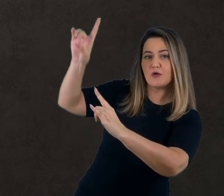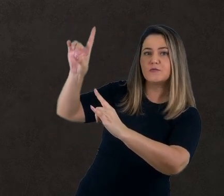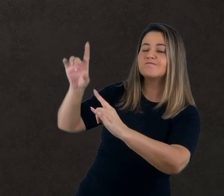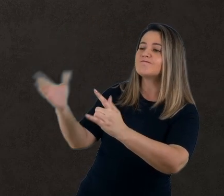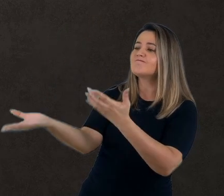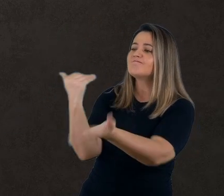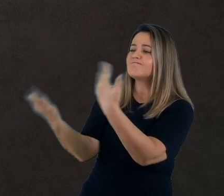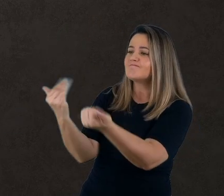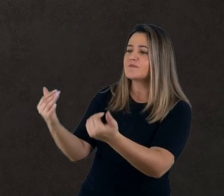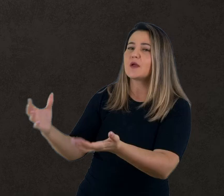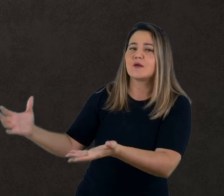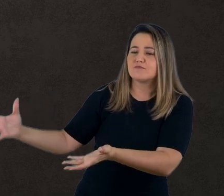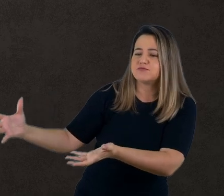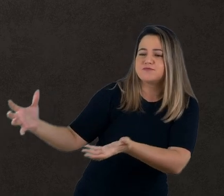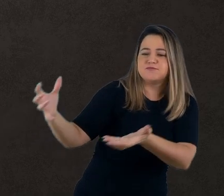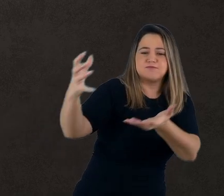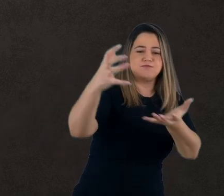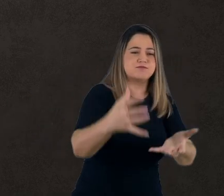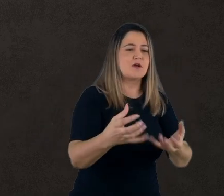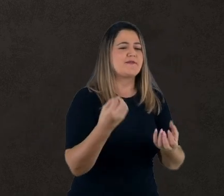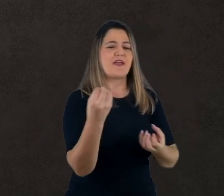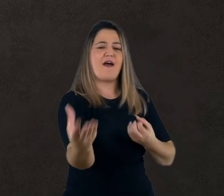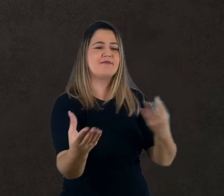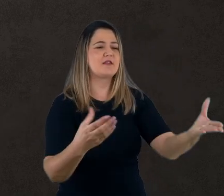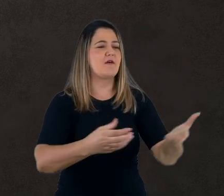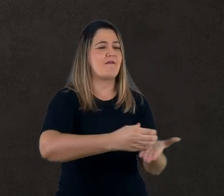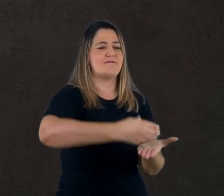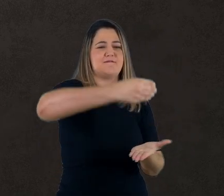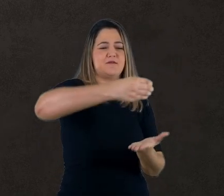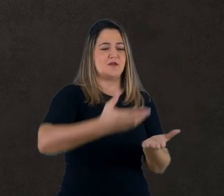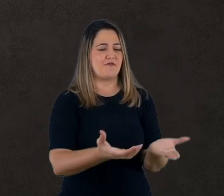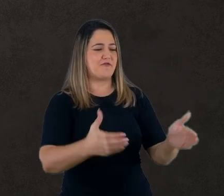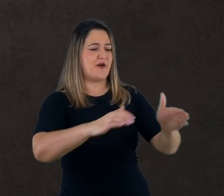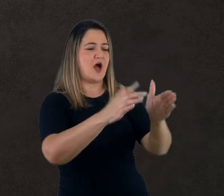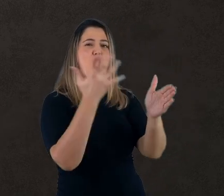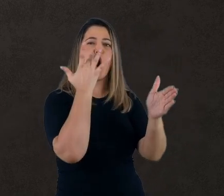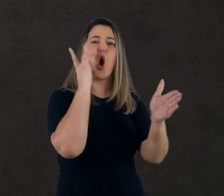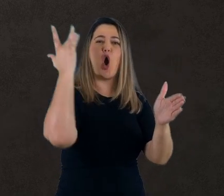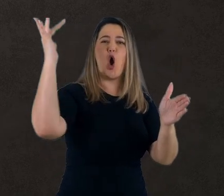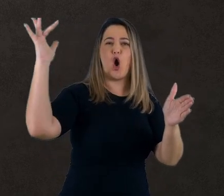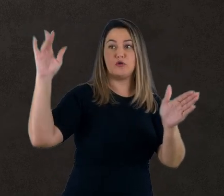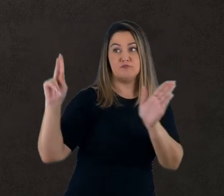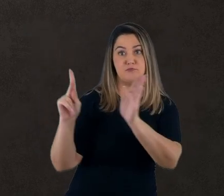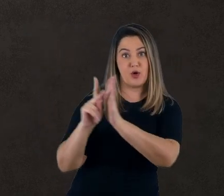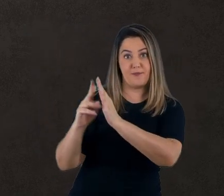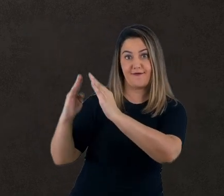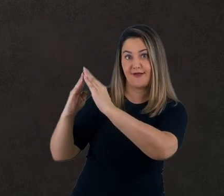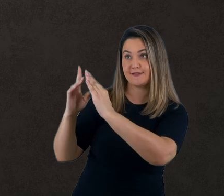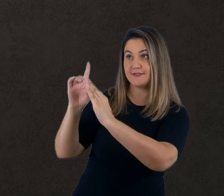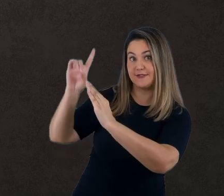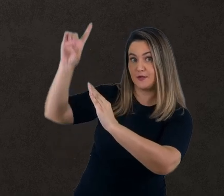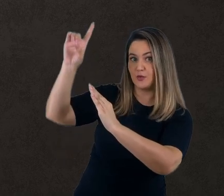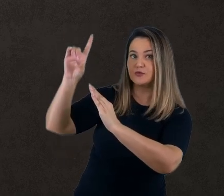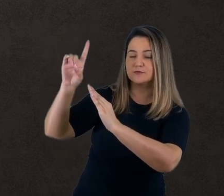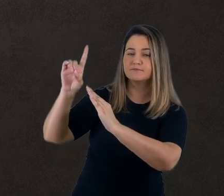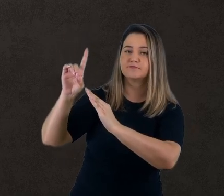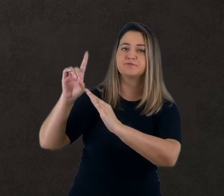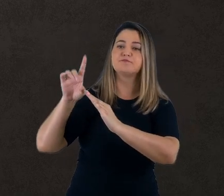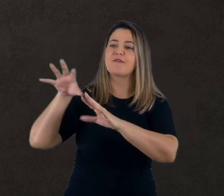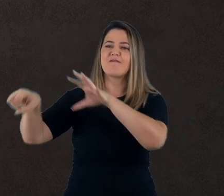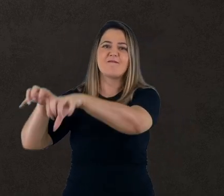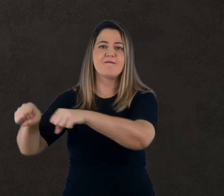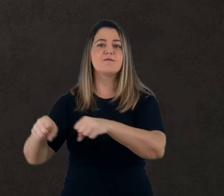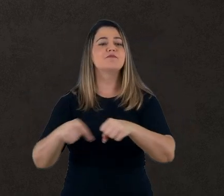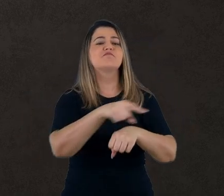e concubinas. Então trouxeram os vasos de ouro que foram tirados do templo da casa de Deus que estava em Jerusalém e